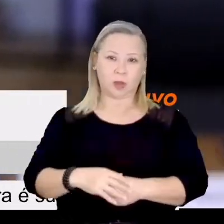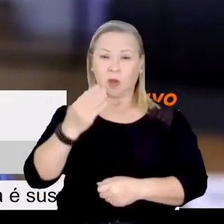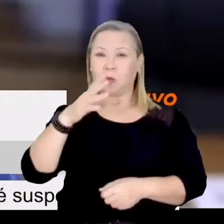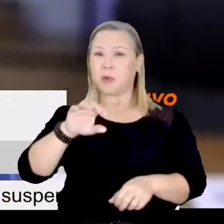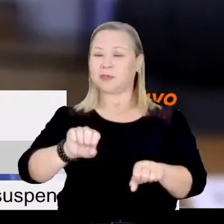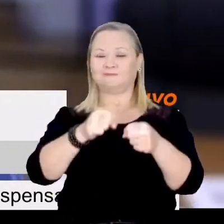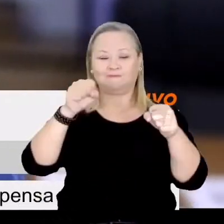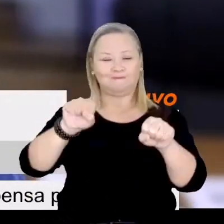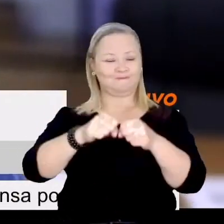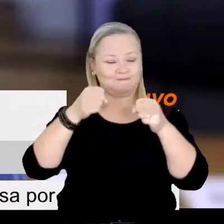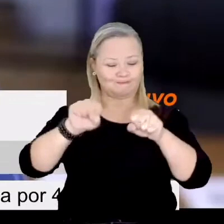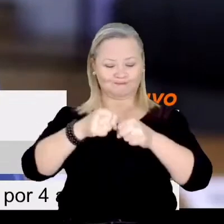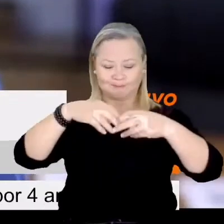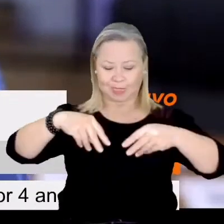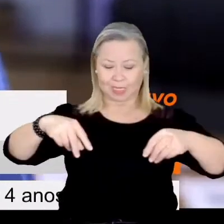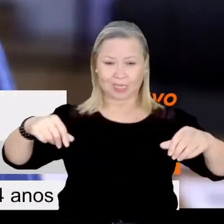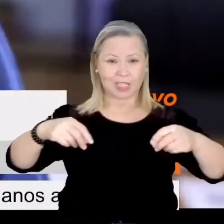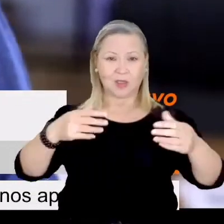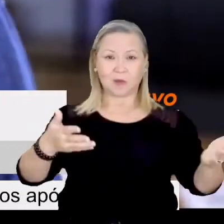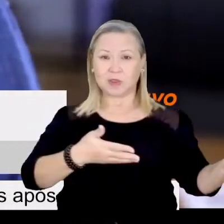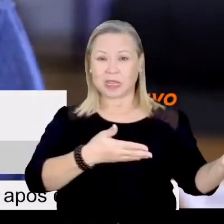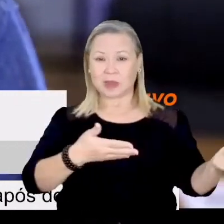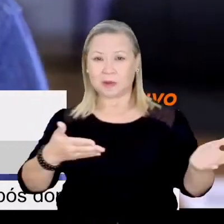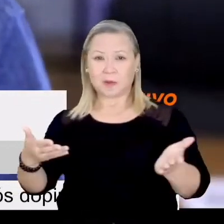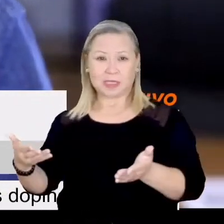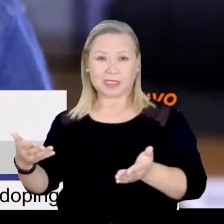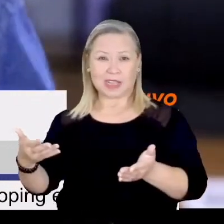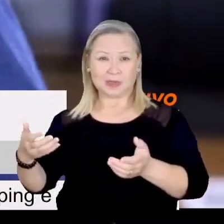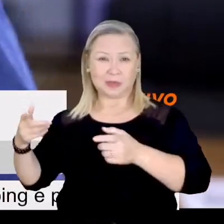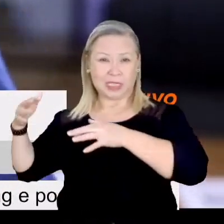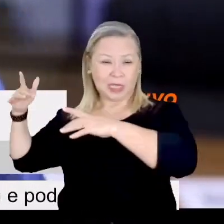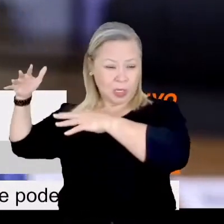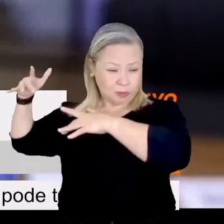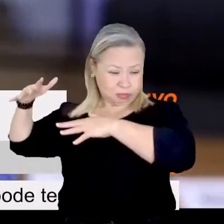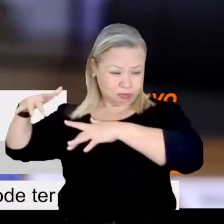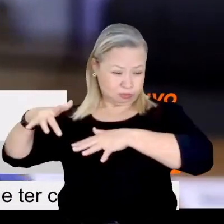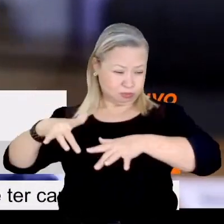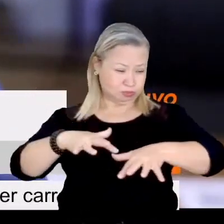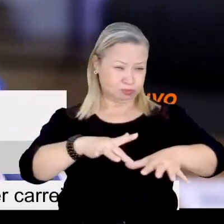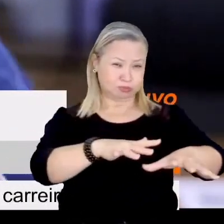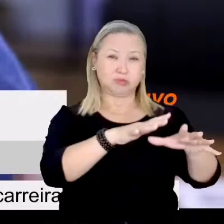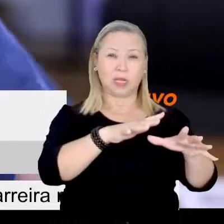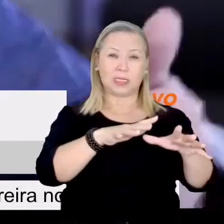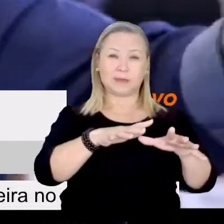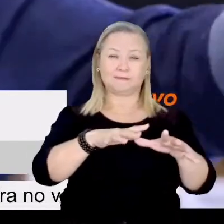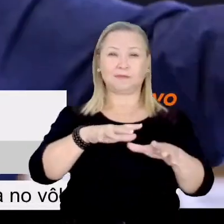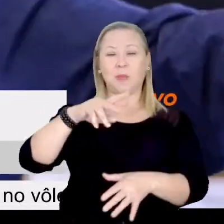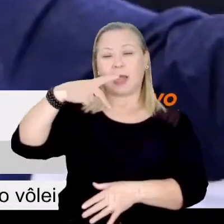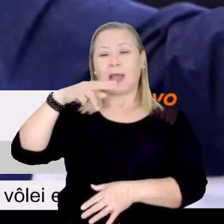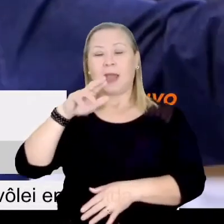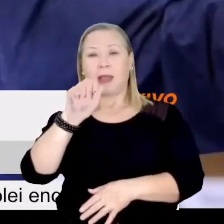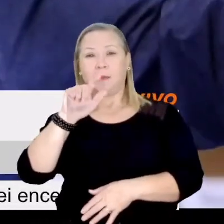se tivesse passado uma praga de gafanhoto numa lavoura de milho. Ou seja, esse presidente, ele destruiu a relação